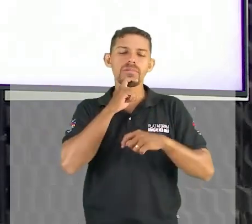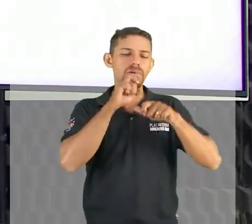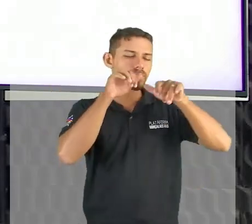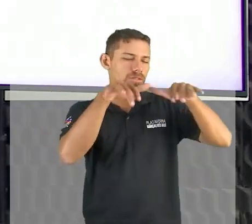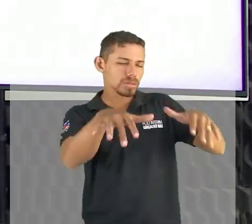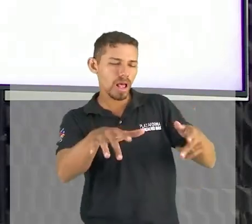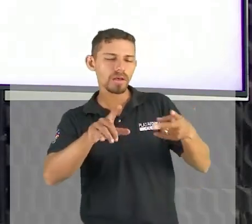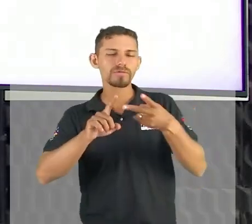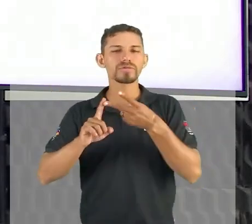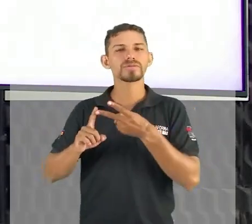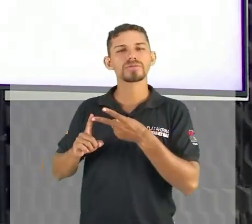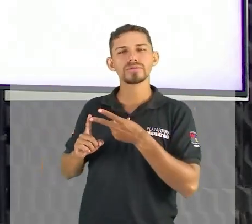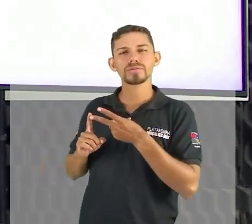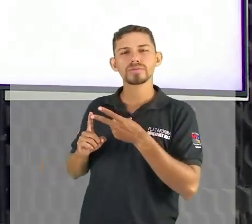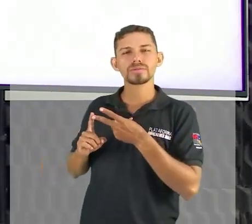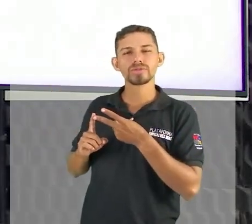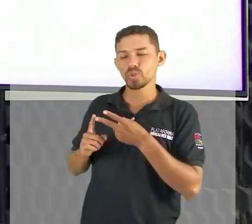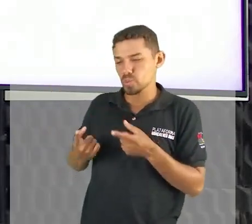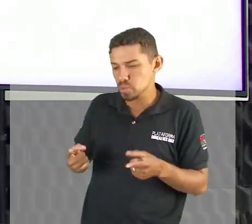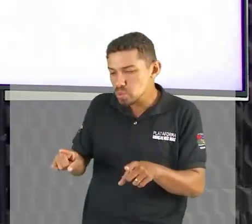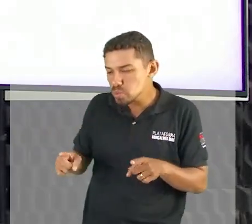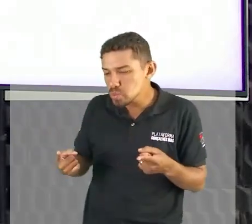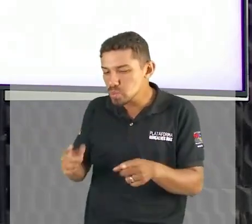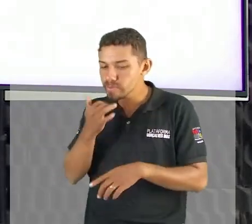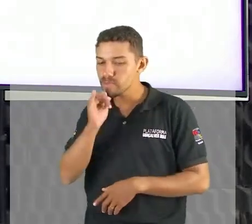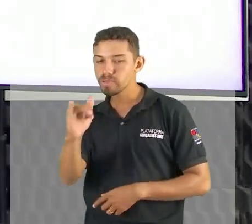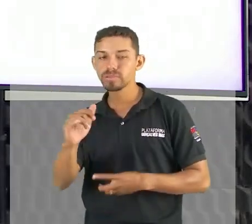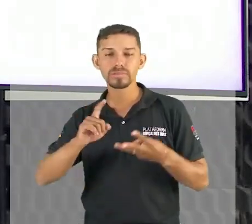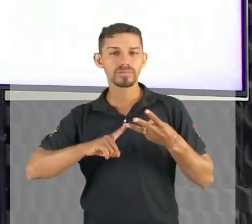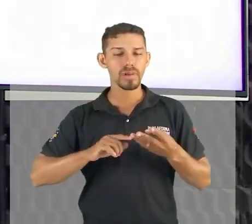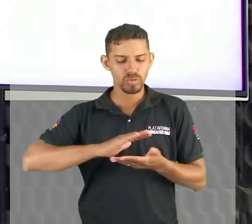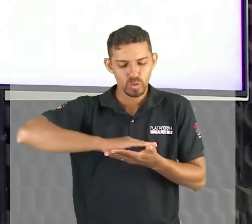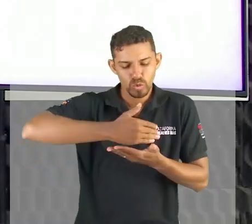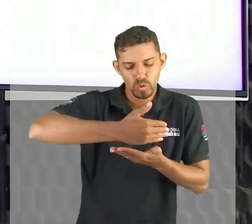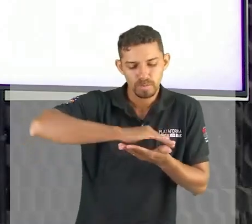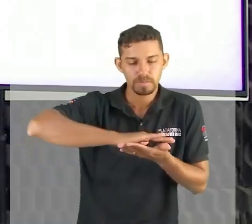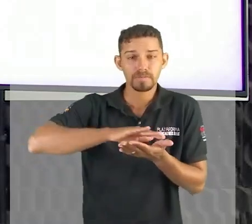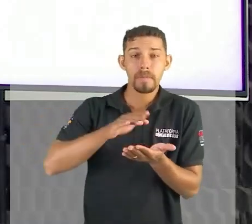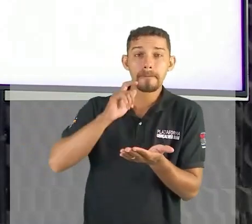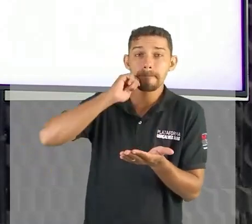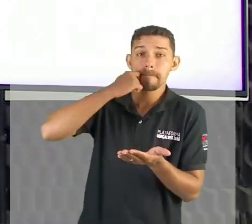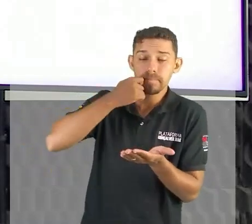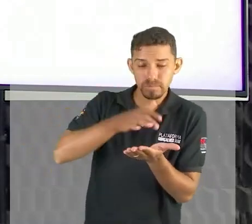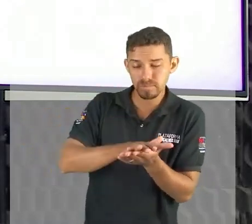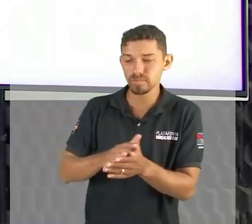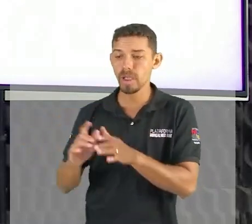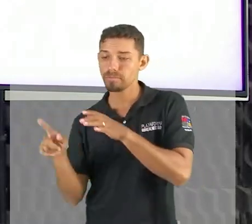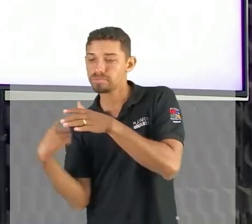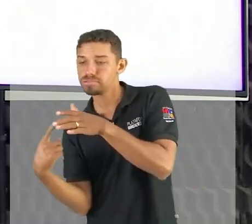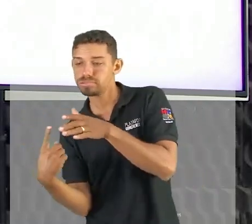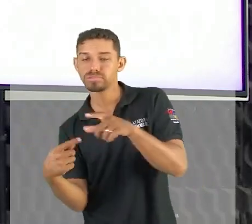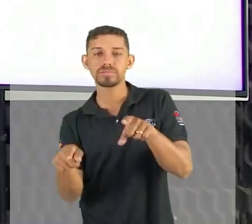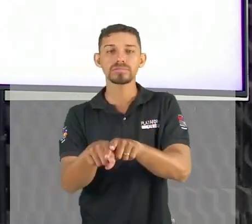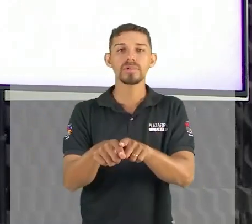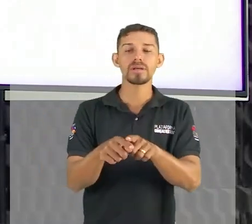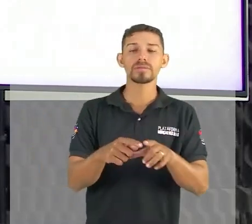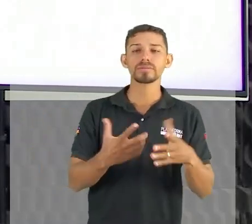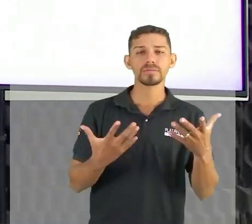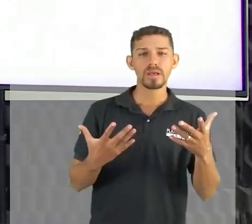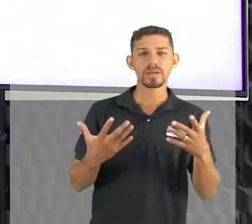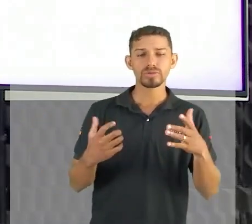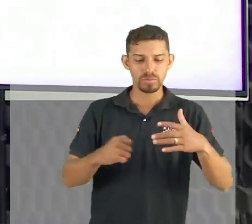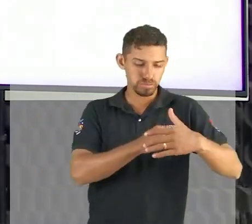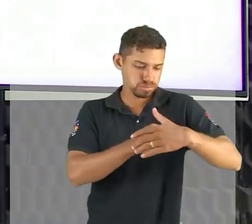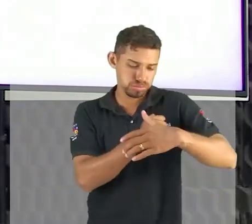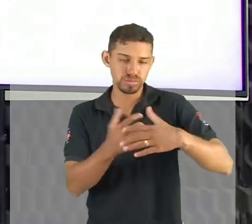num chuveiro elétrico numa churrasqueira elétrica numa sanduí numa batedeira no liquidificador se você